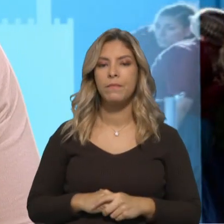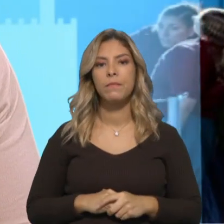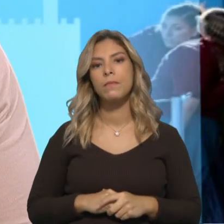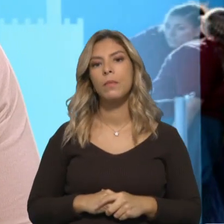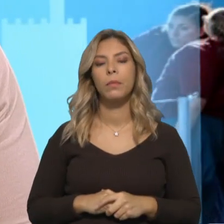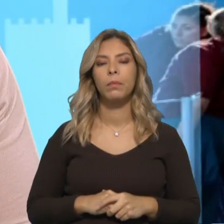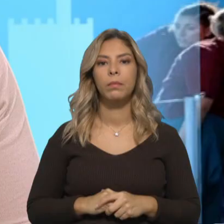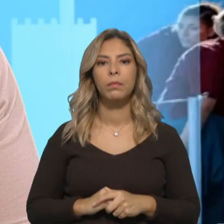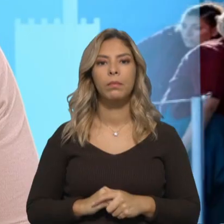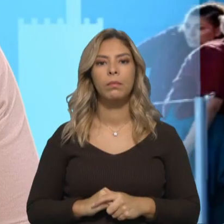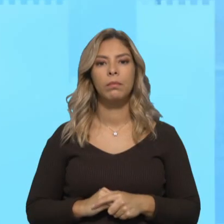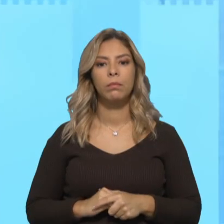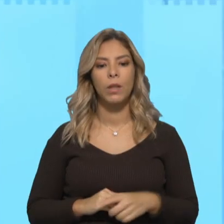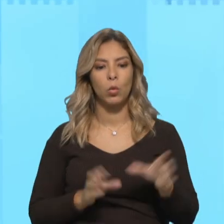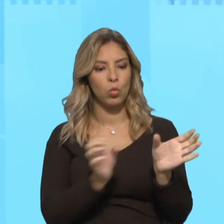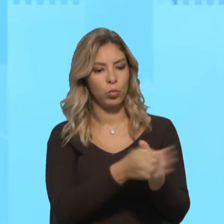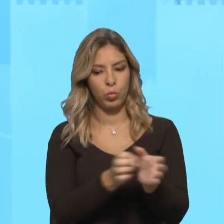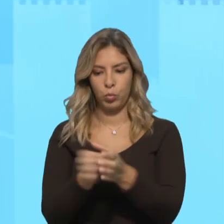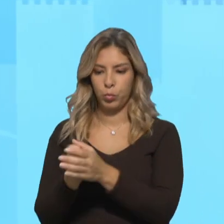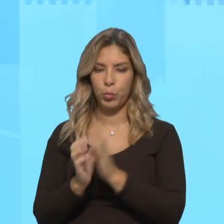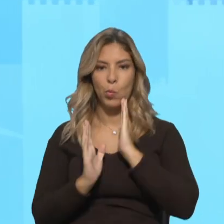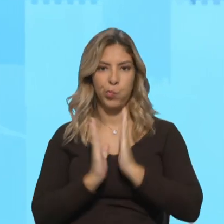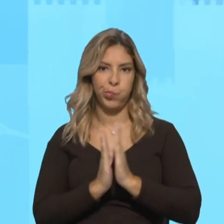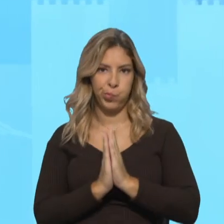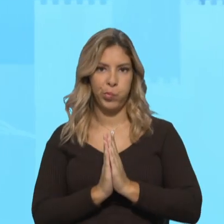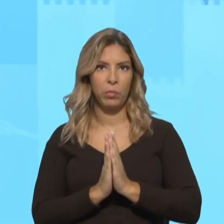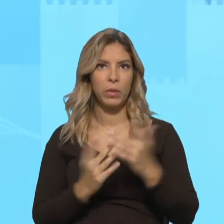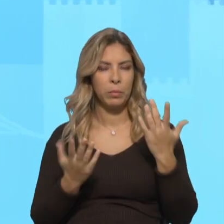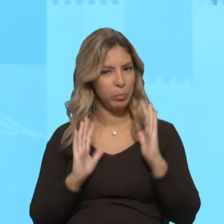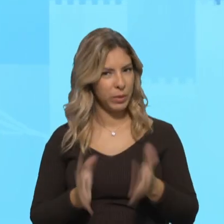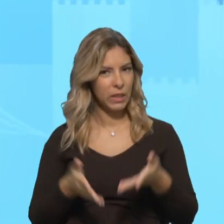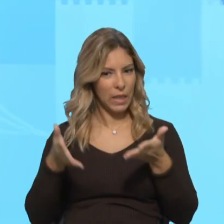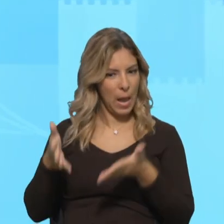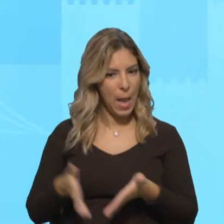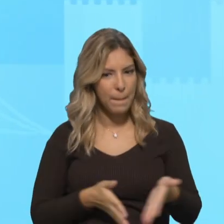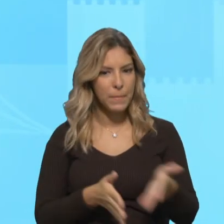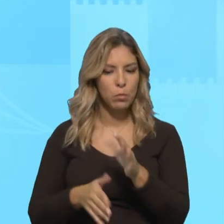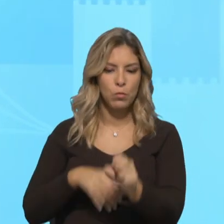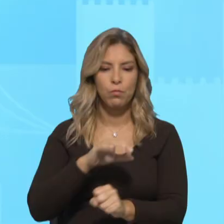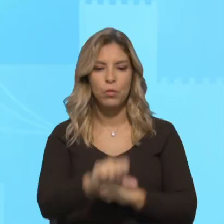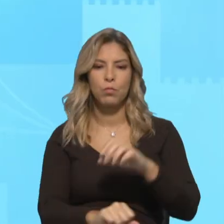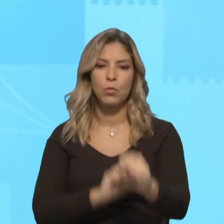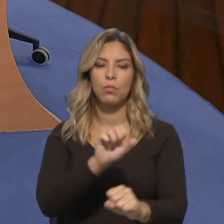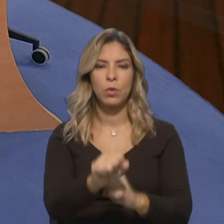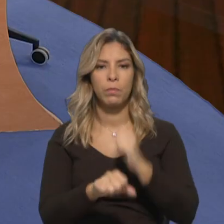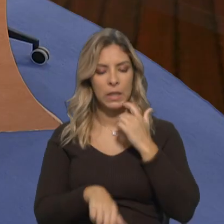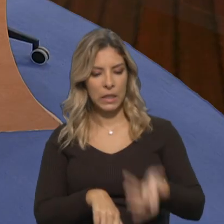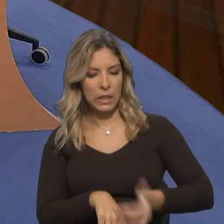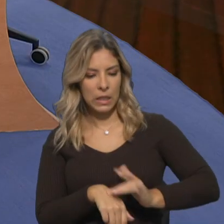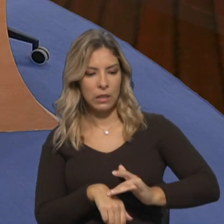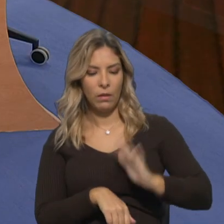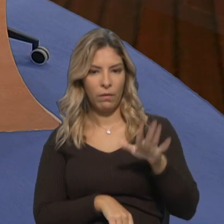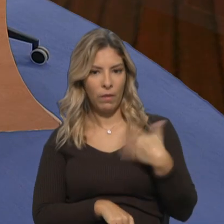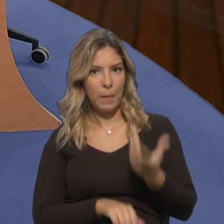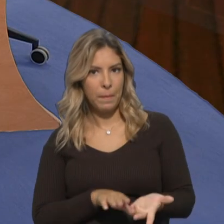As nossas comunidades cristãs têm que começar a fazer caminho numa sensibilização maior para estas realidades que estão logo ali do outro